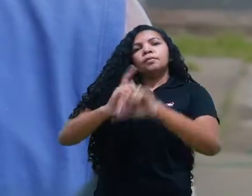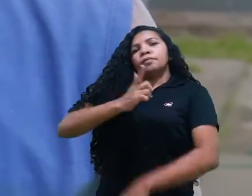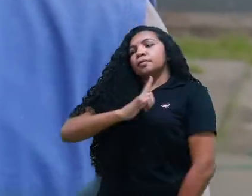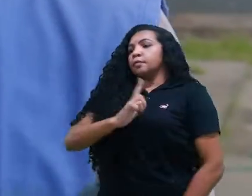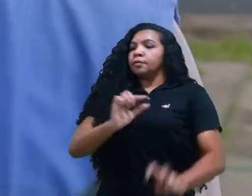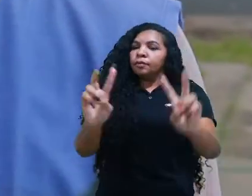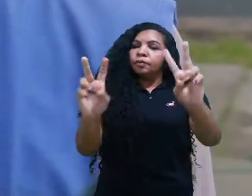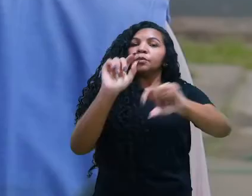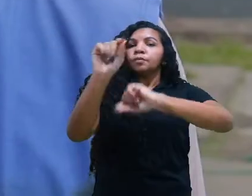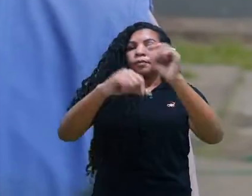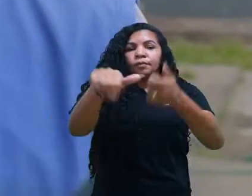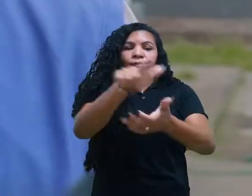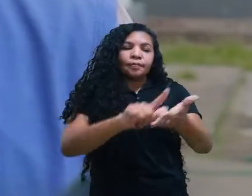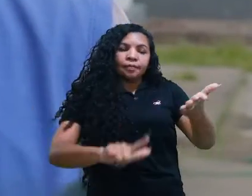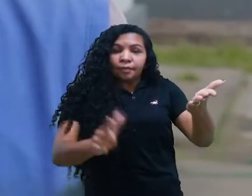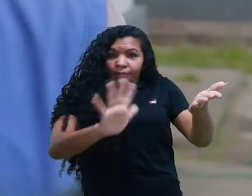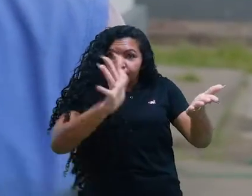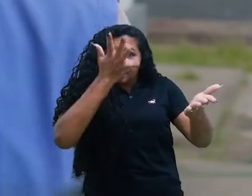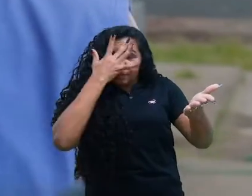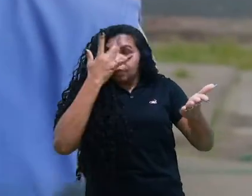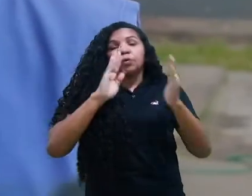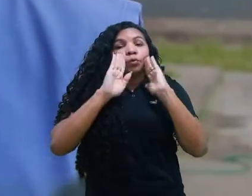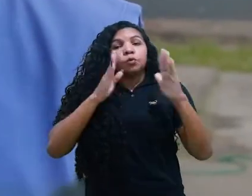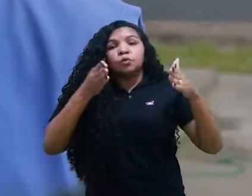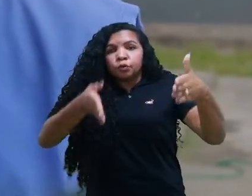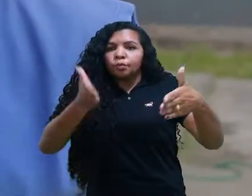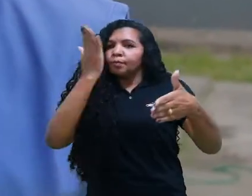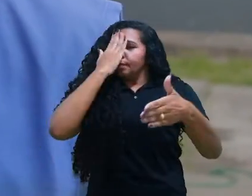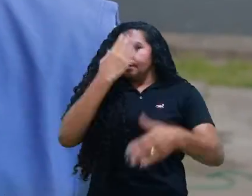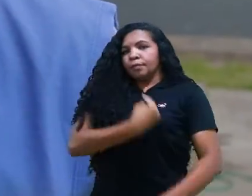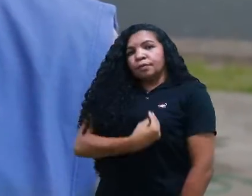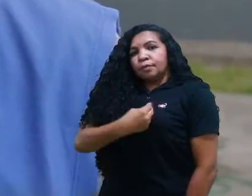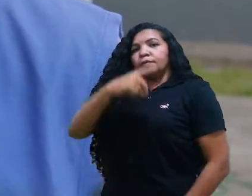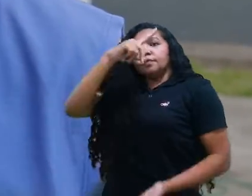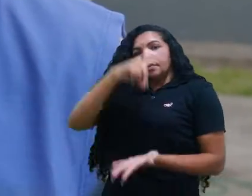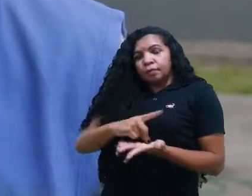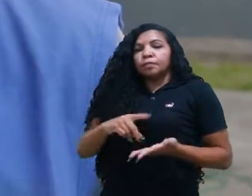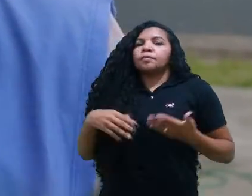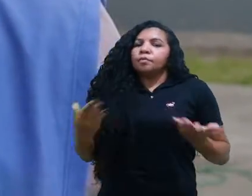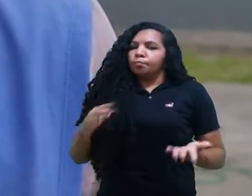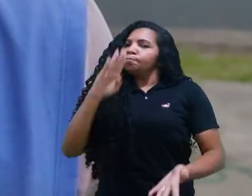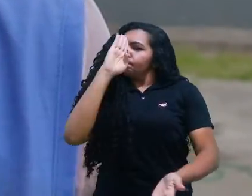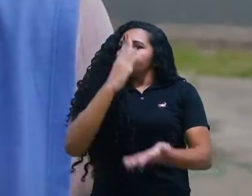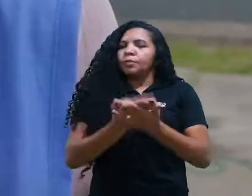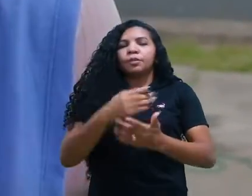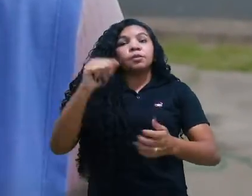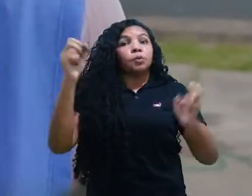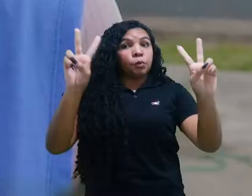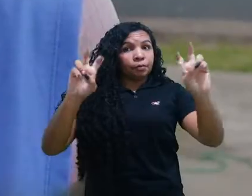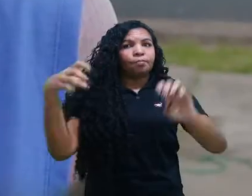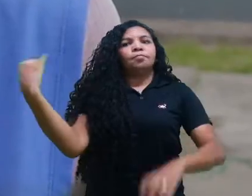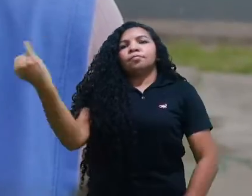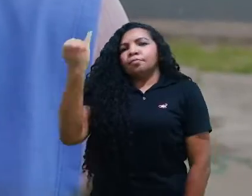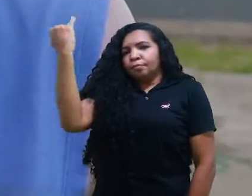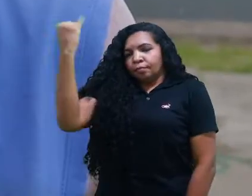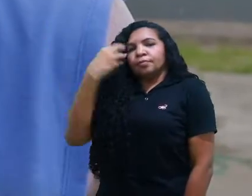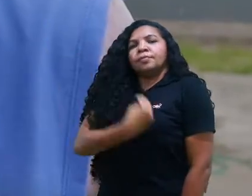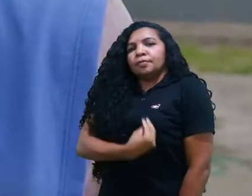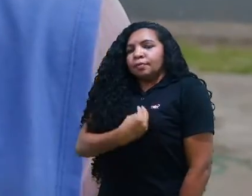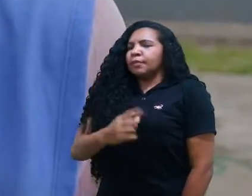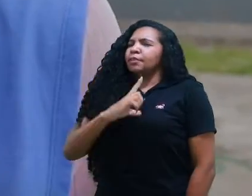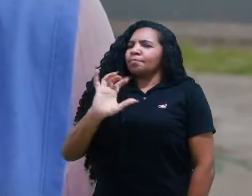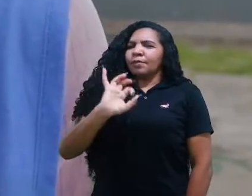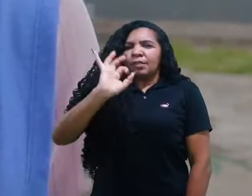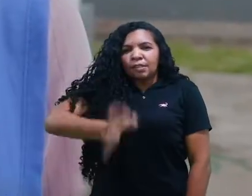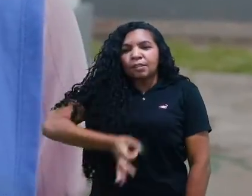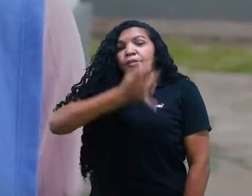A produção textual, né, tem como tema a literatura de ficção é fonte para o entendimento da realidade. Então, acredito que é um tema